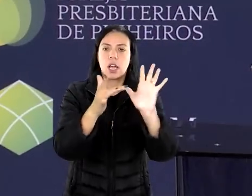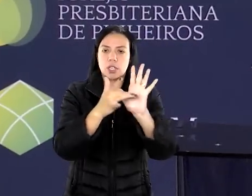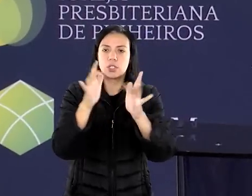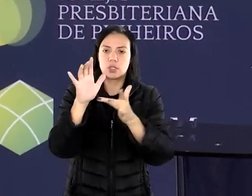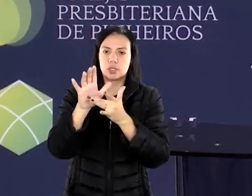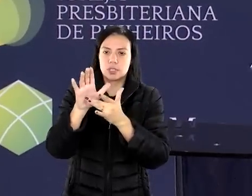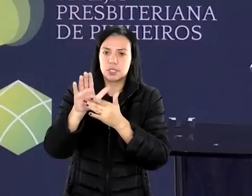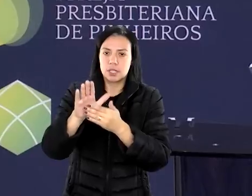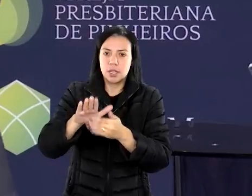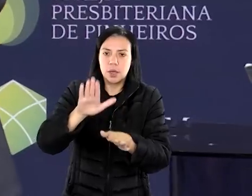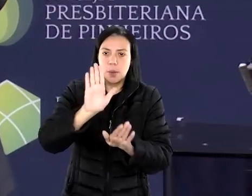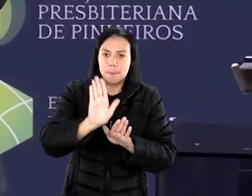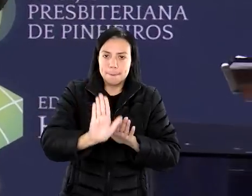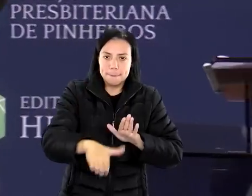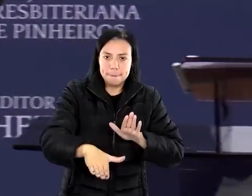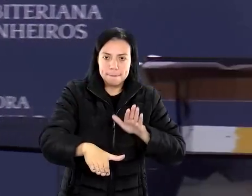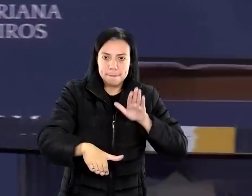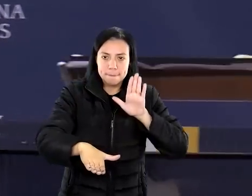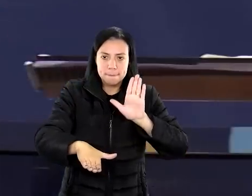pegadas que ele deixou.